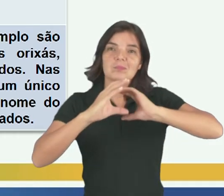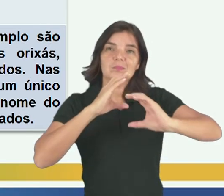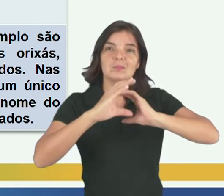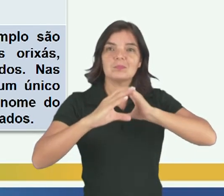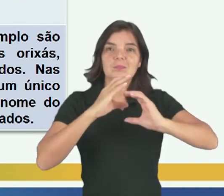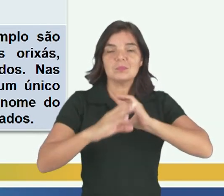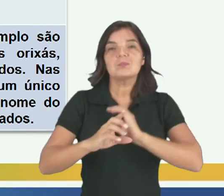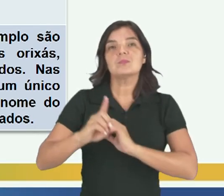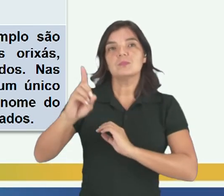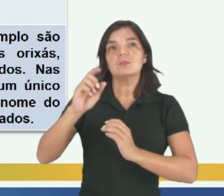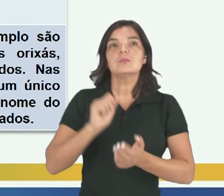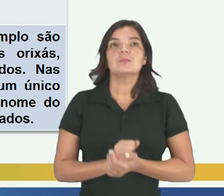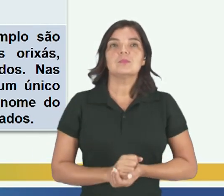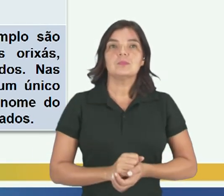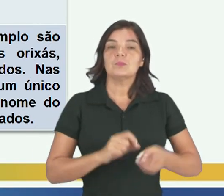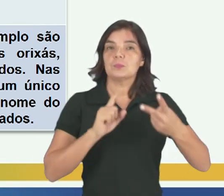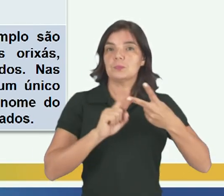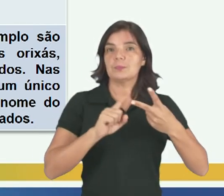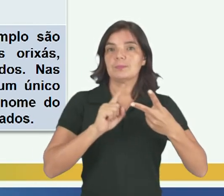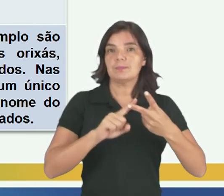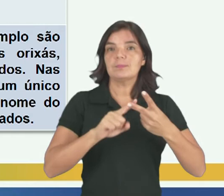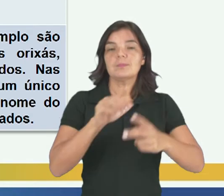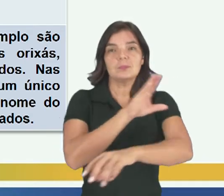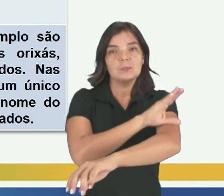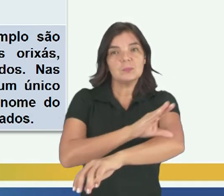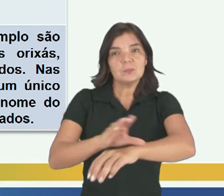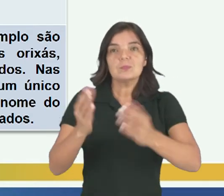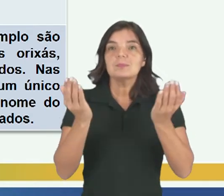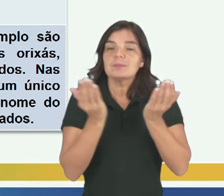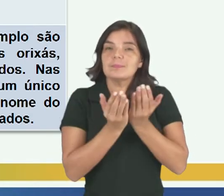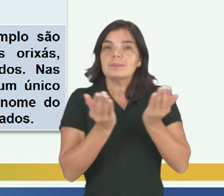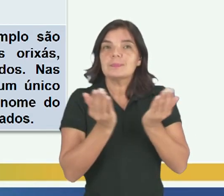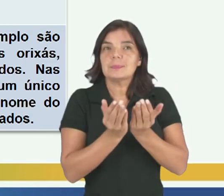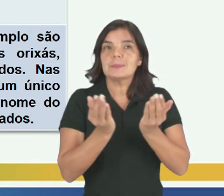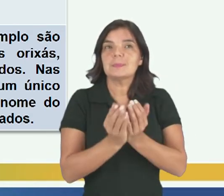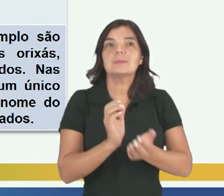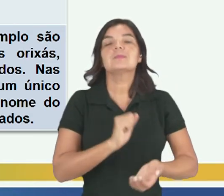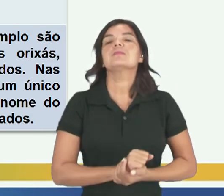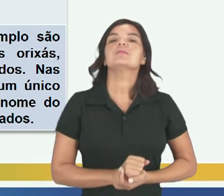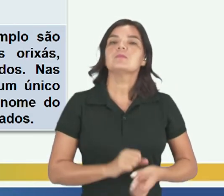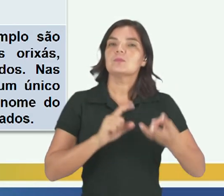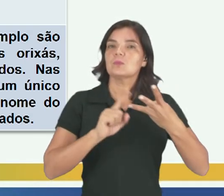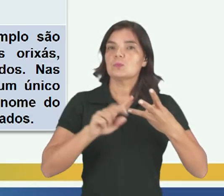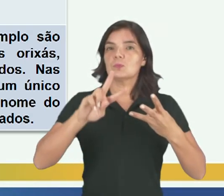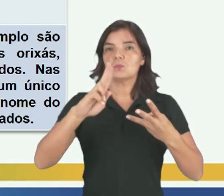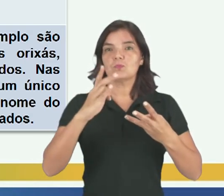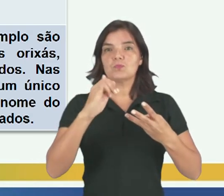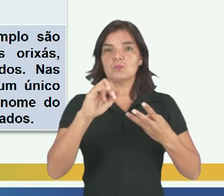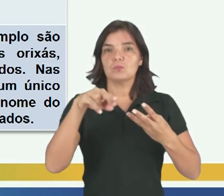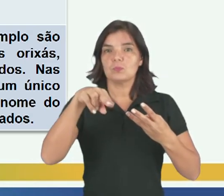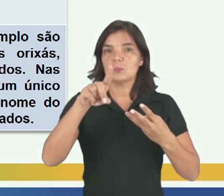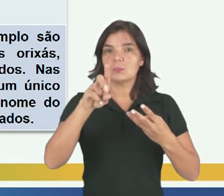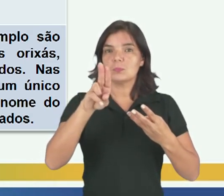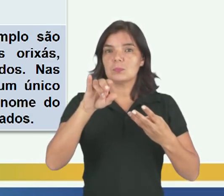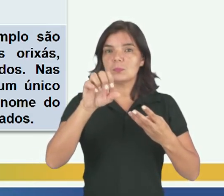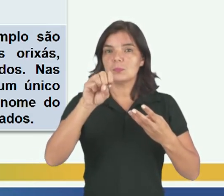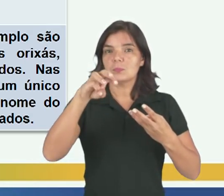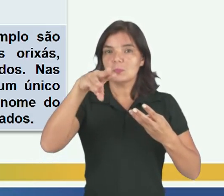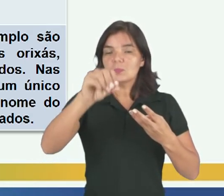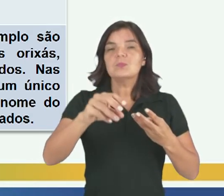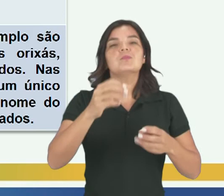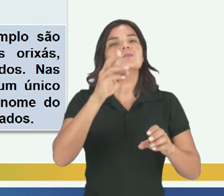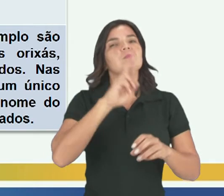com o transcendente. Vamos ter o 2, tradição cristã. O 3 é o hinduísmo, que é uma